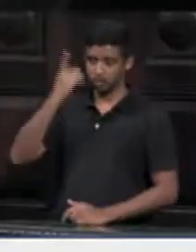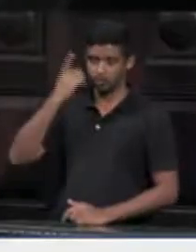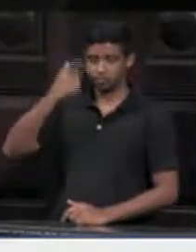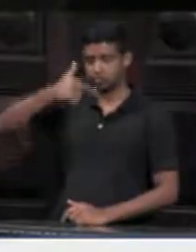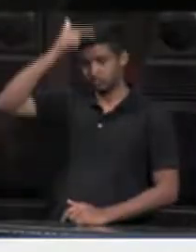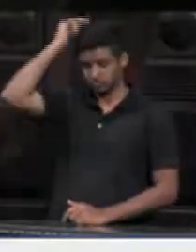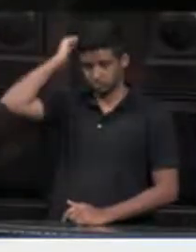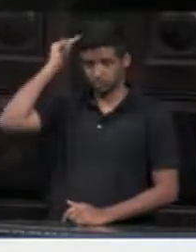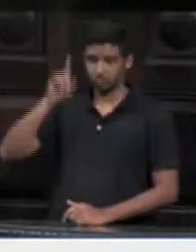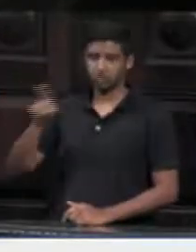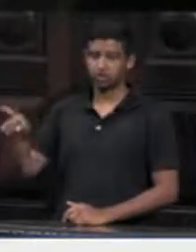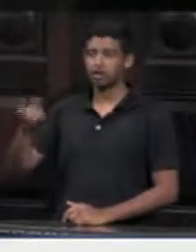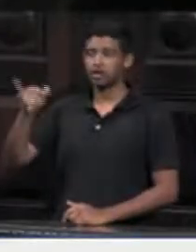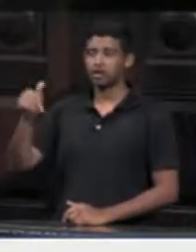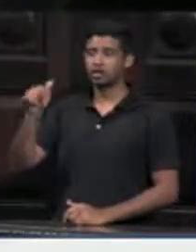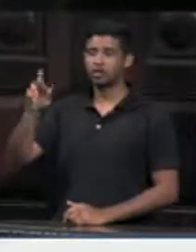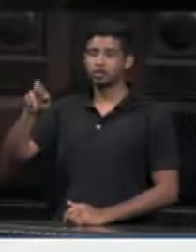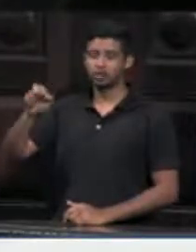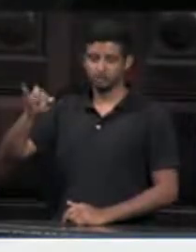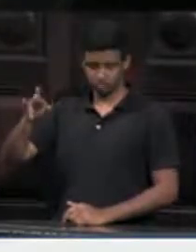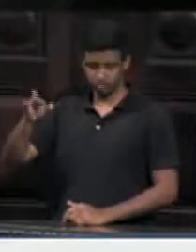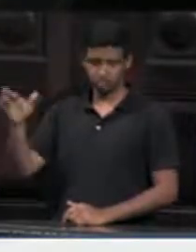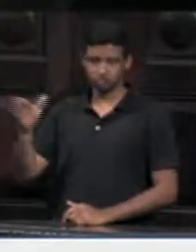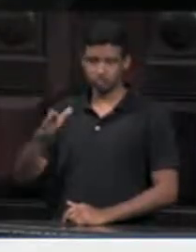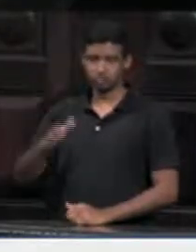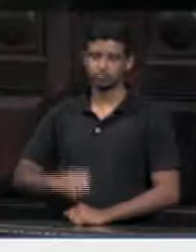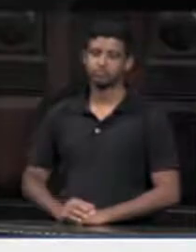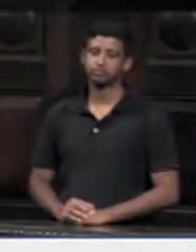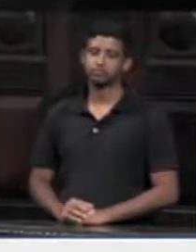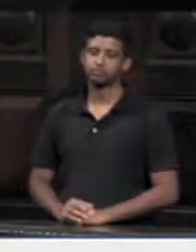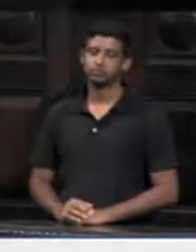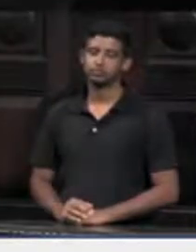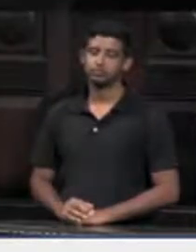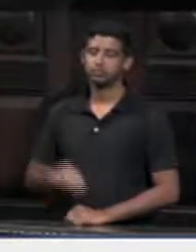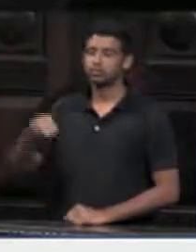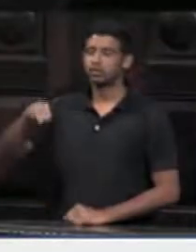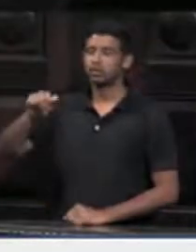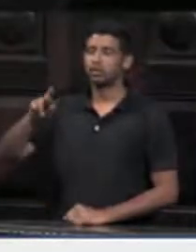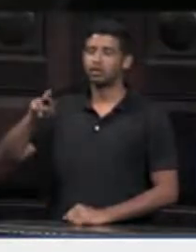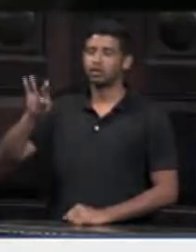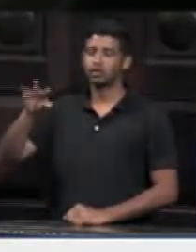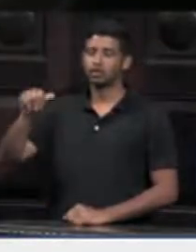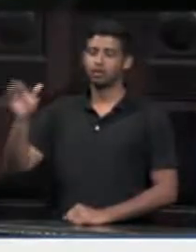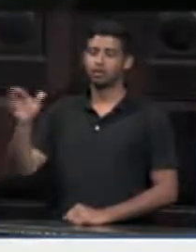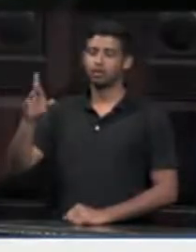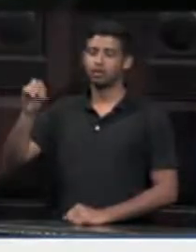149, Jair Bittencourt, 5054,